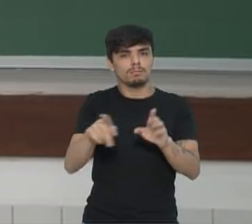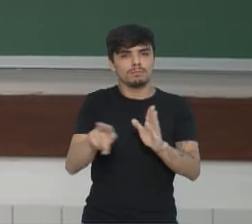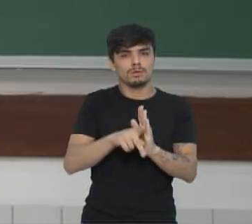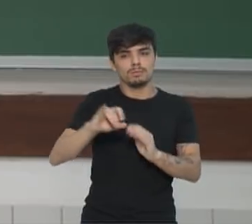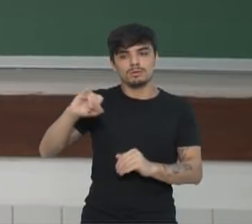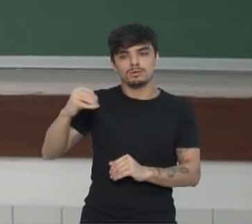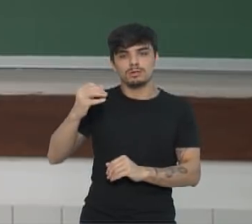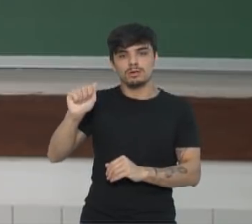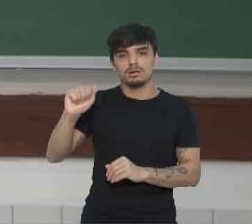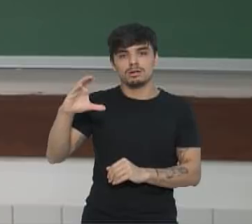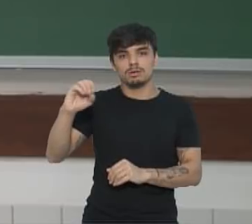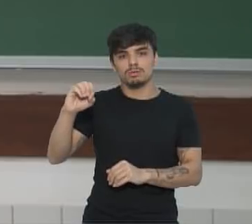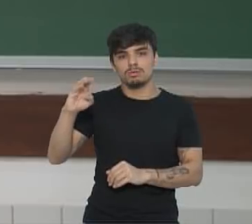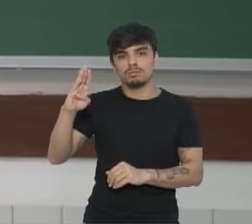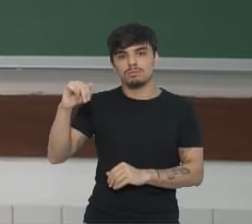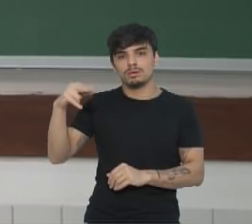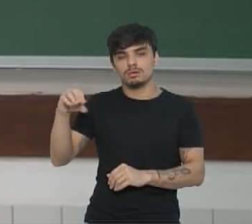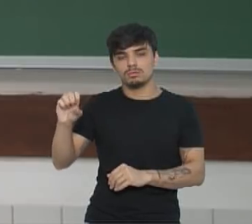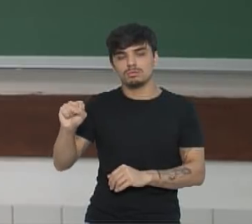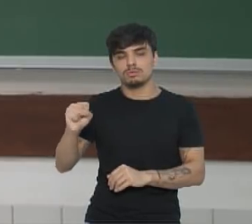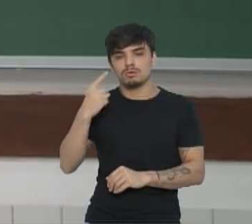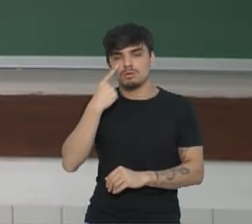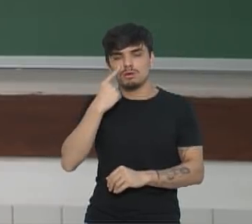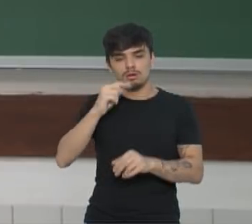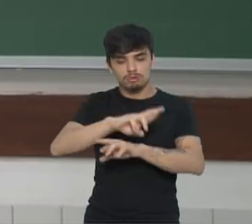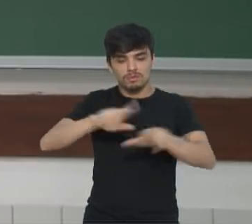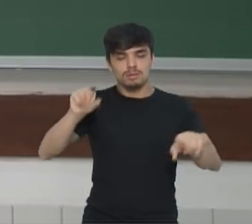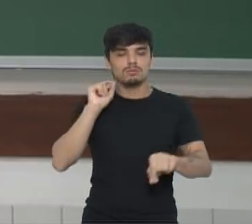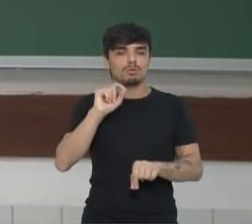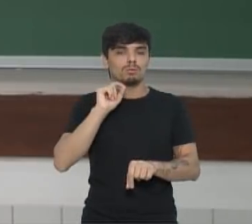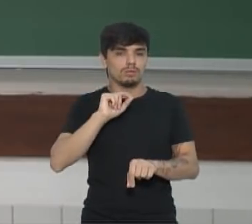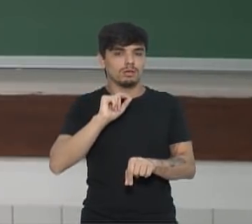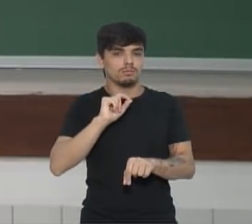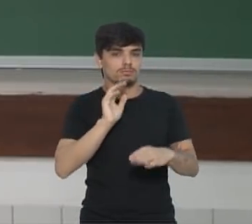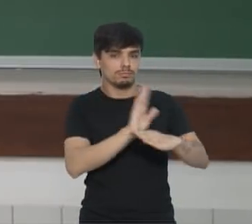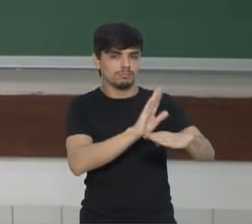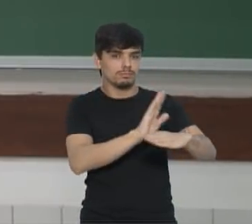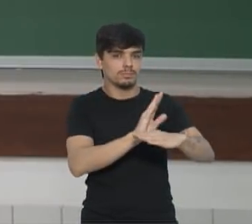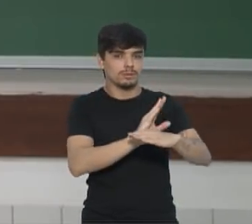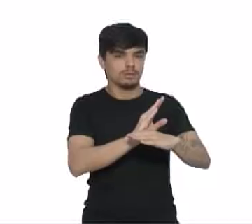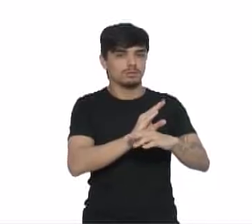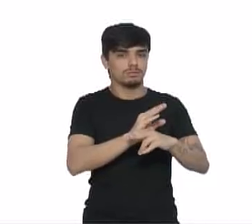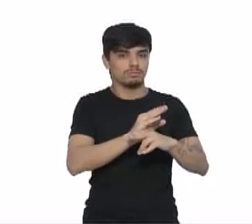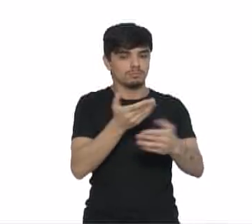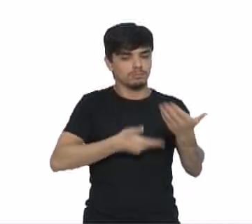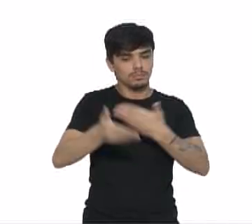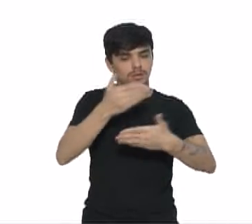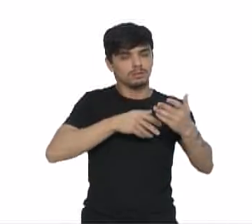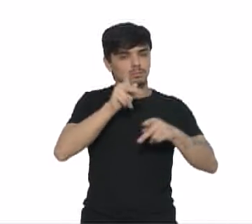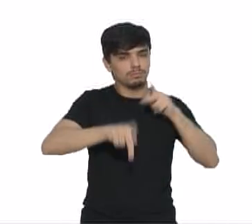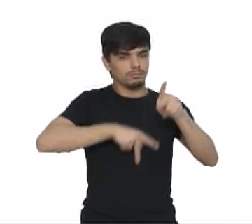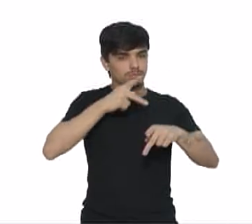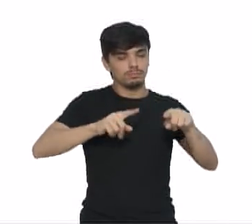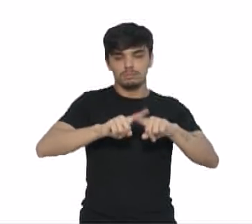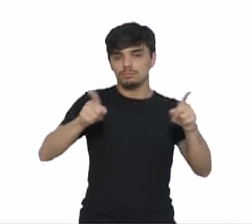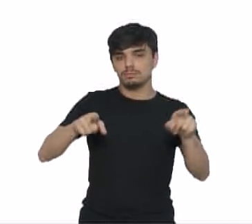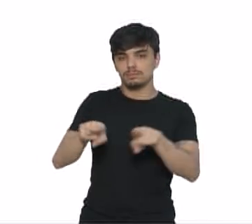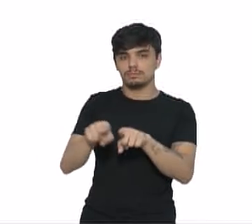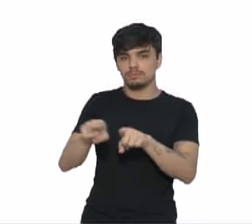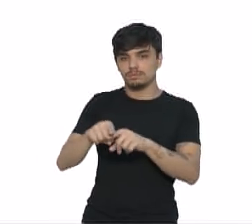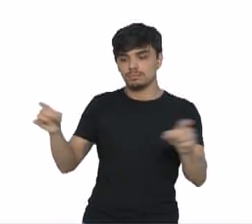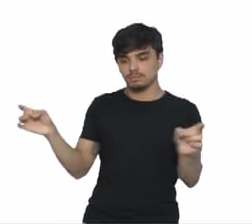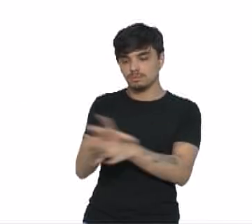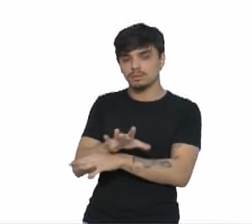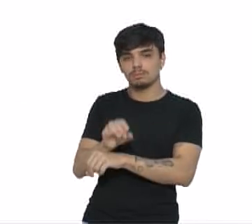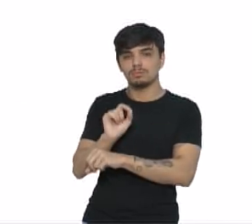juntos, os jacobinos. Qual que é a diferença deles? É que eles defendiam a participação popular, Mas eles defendiam acabar com a propriedade